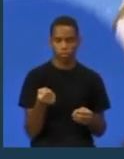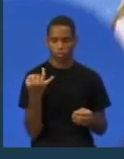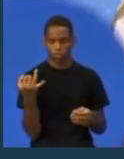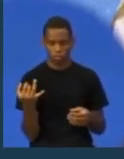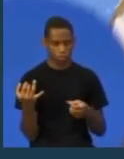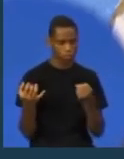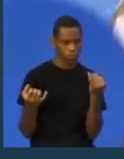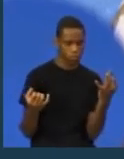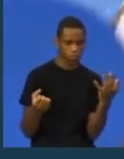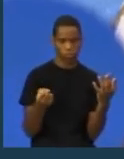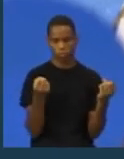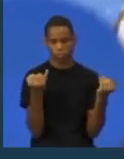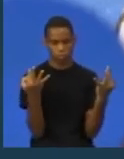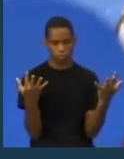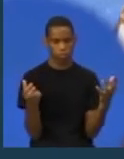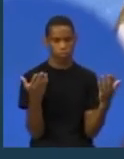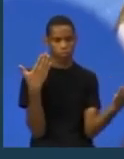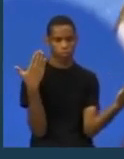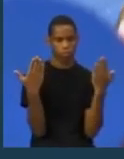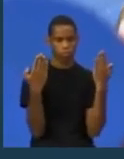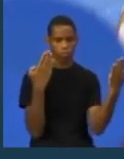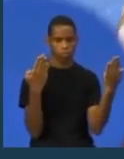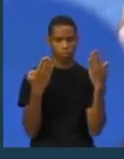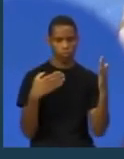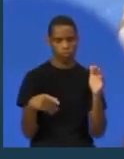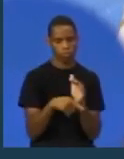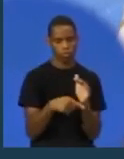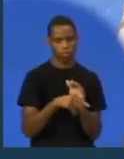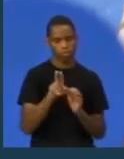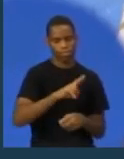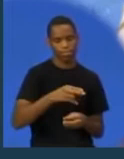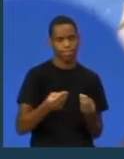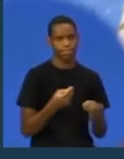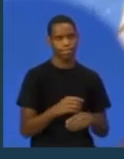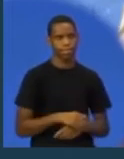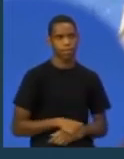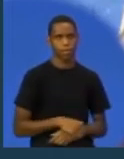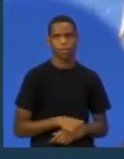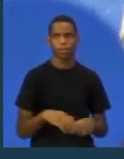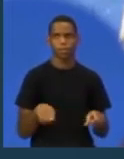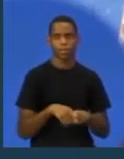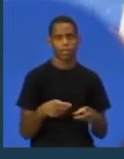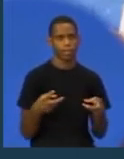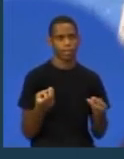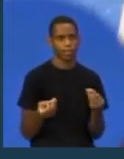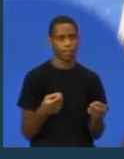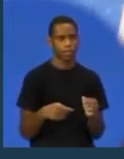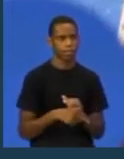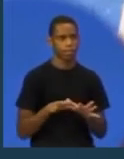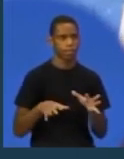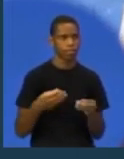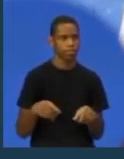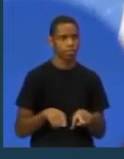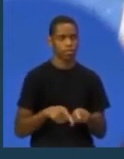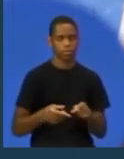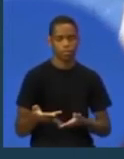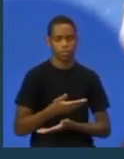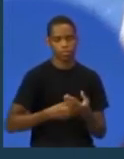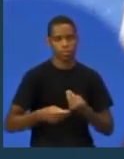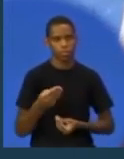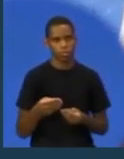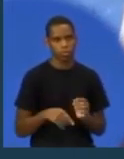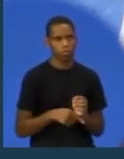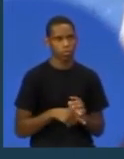relação a um valor de referência, um conjunto de valores em relação a um valor de referência. Então, você tem lá variáveis em relação